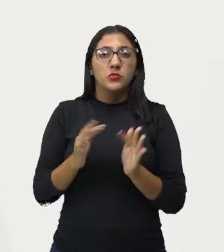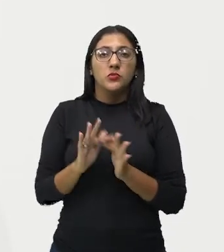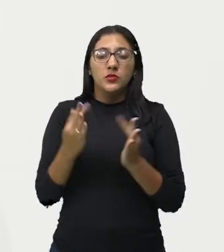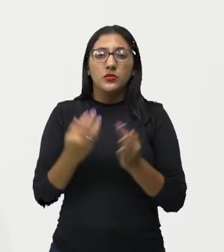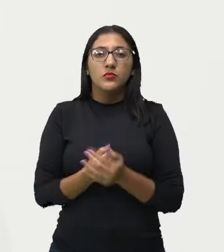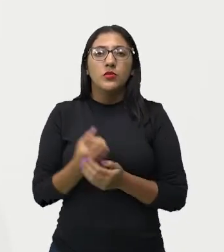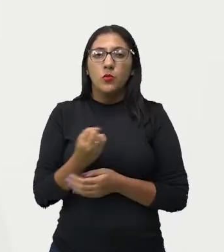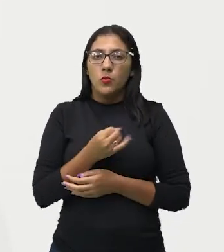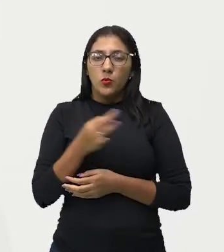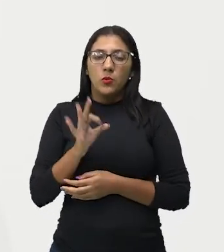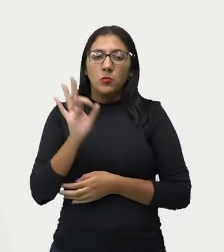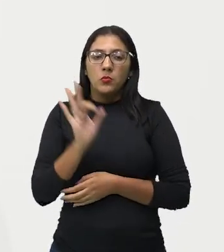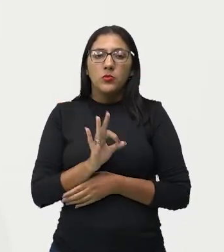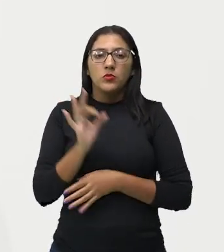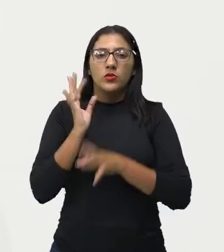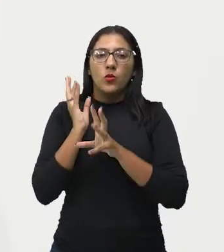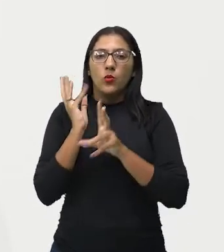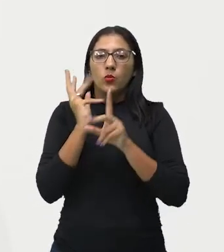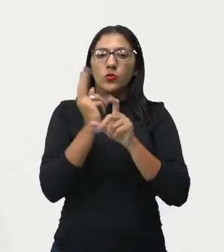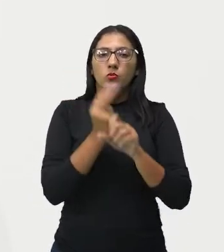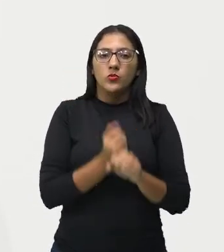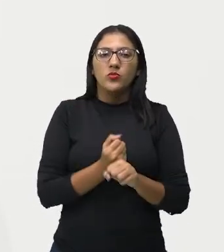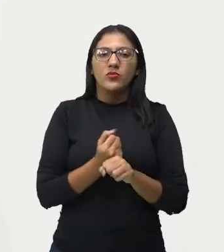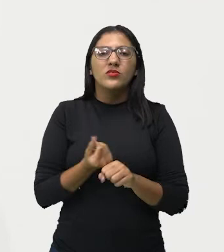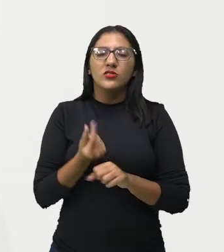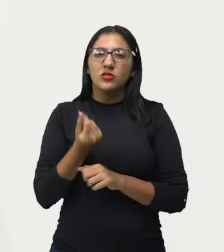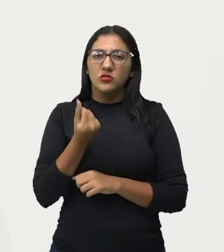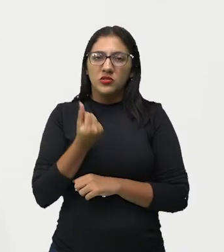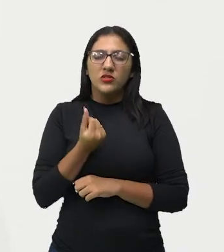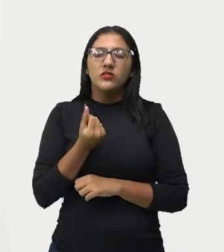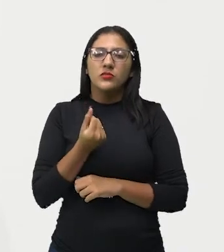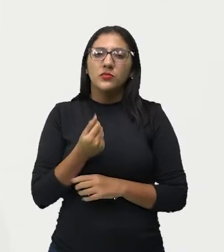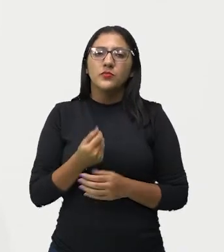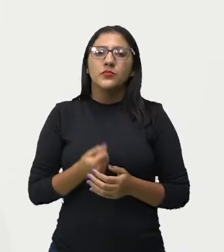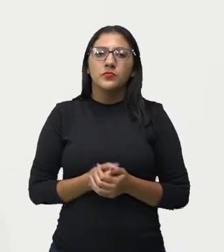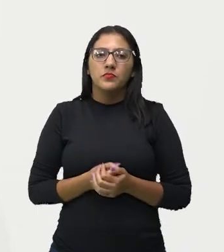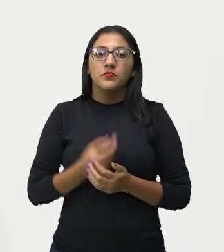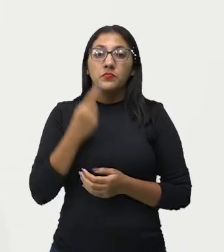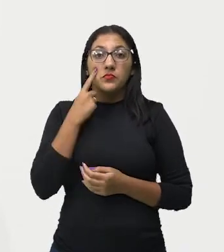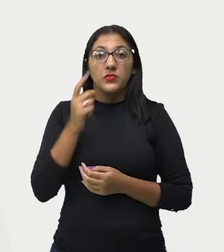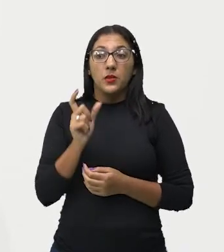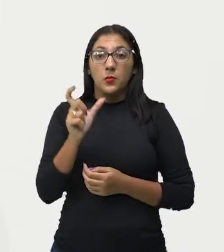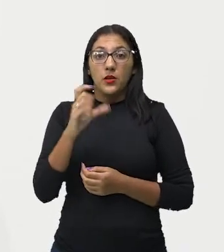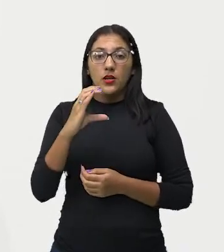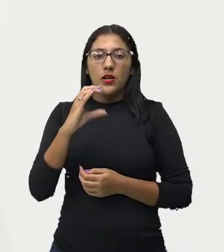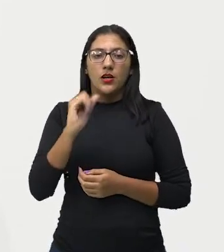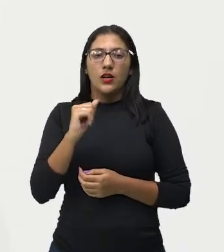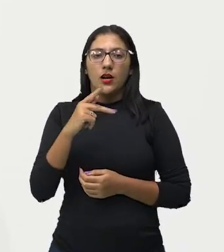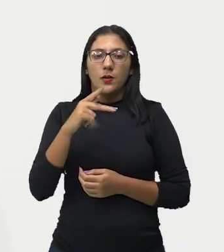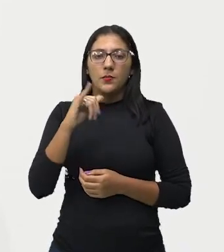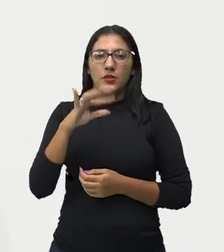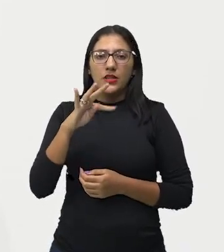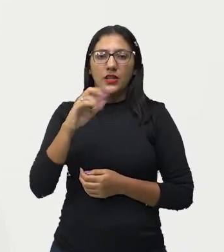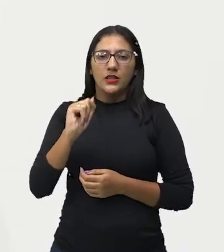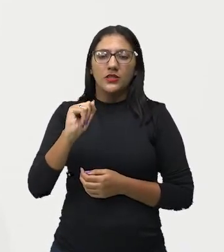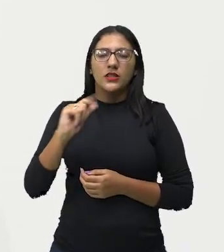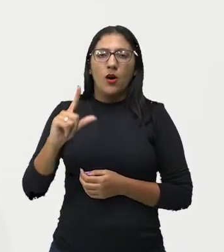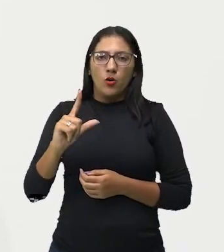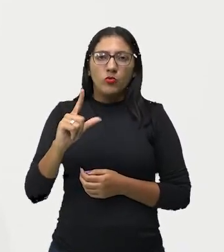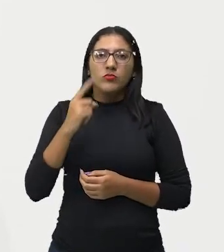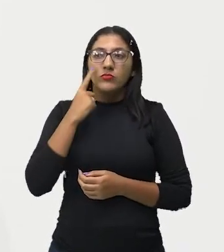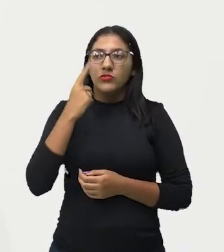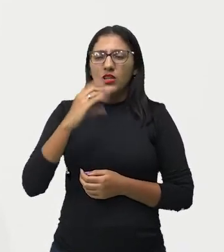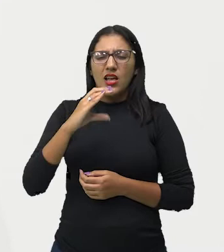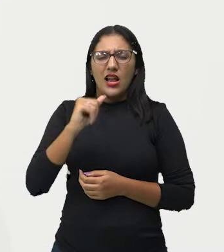quantia calculada sobre a aplicação de um capital. Começa a memorizar as coisas importantes aqui, ó. Capital.